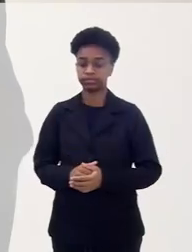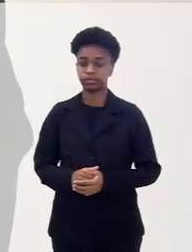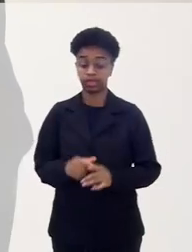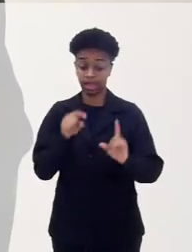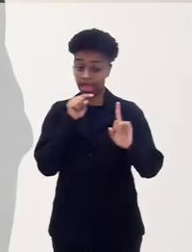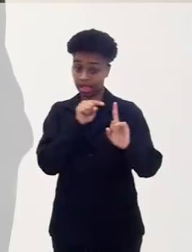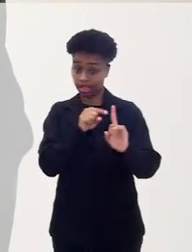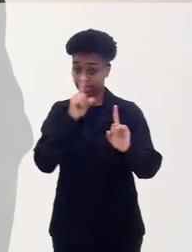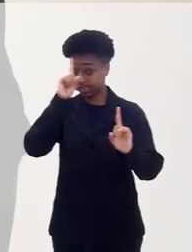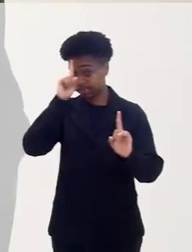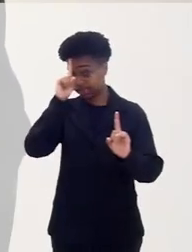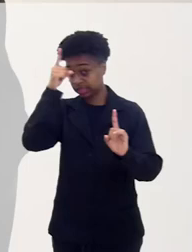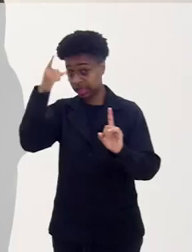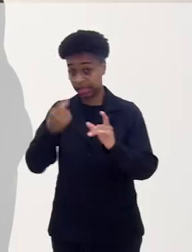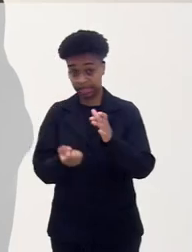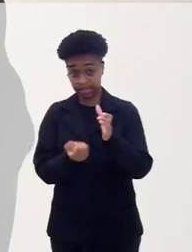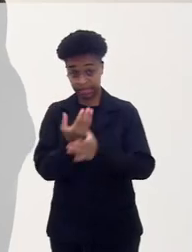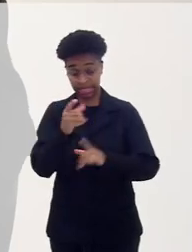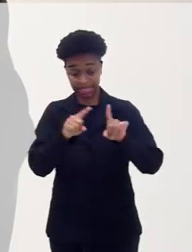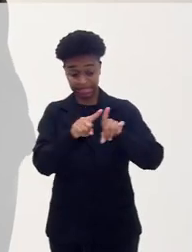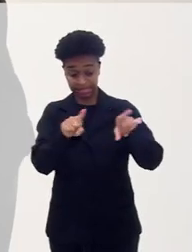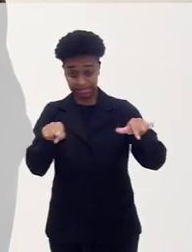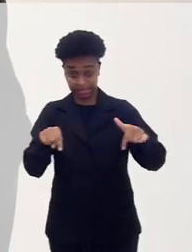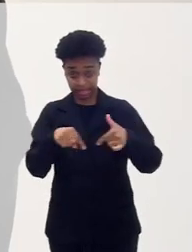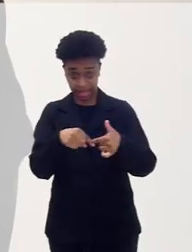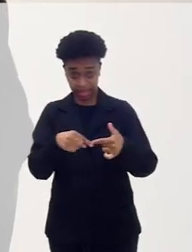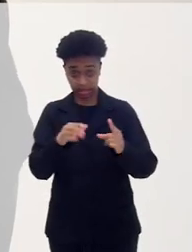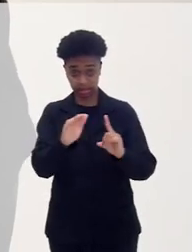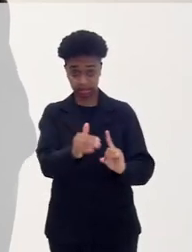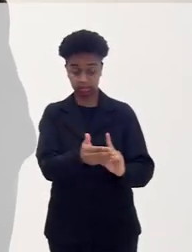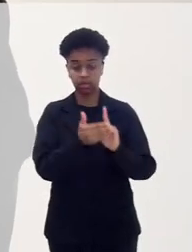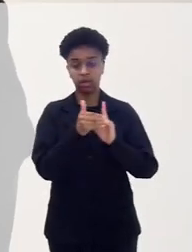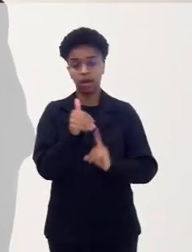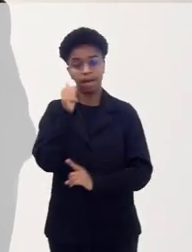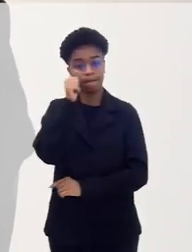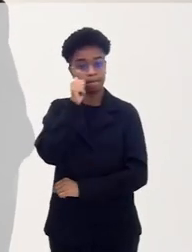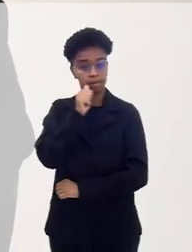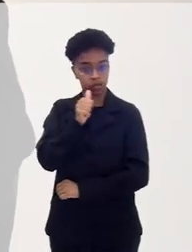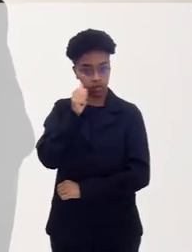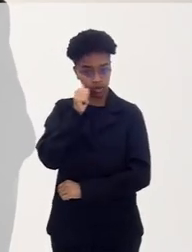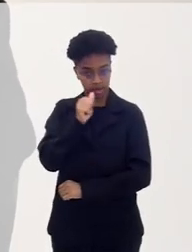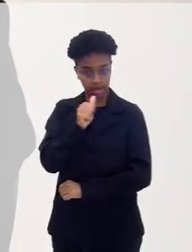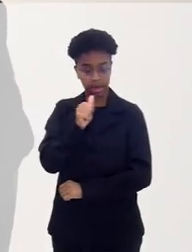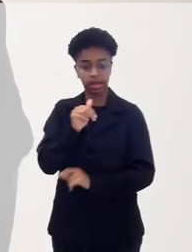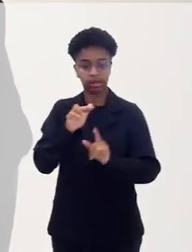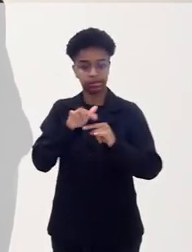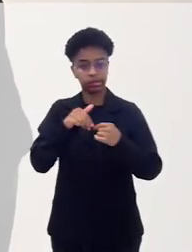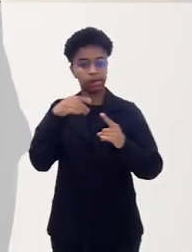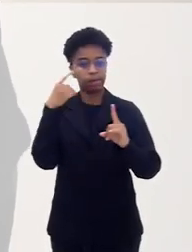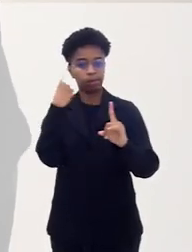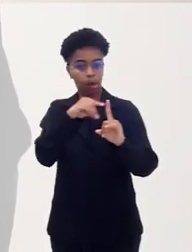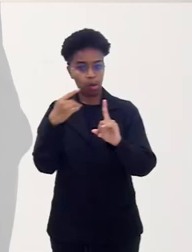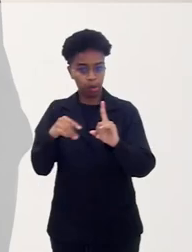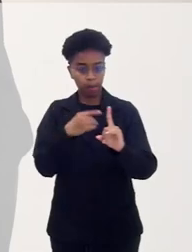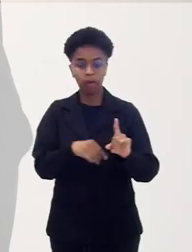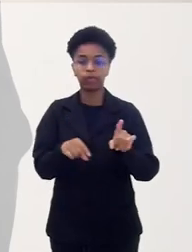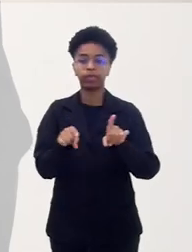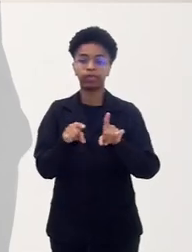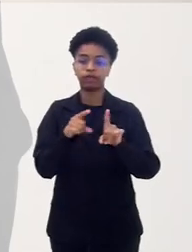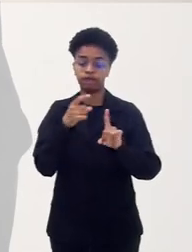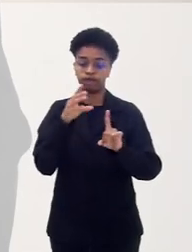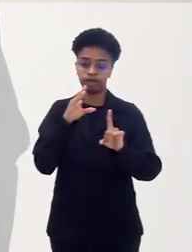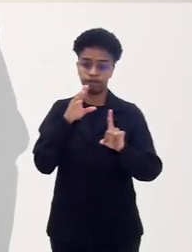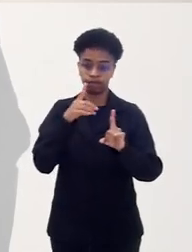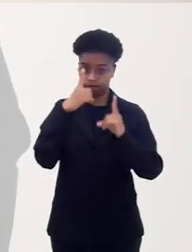que teve a ideia de implantar uma sala de recepção para Mulheres vítimas de violência e para crianças